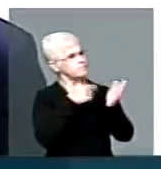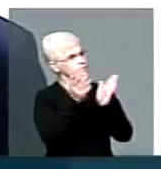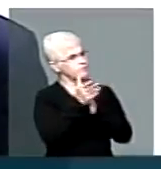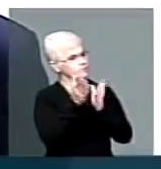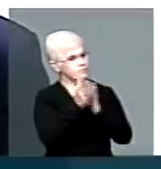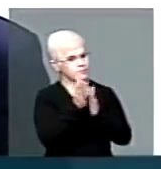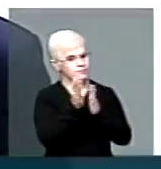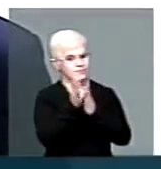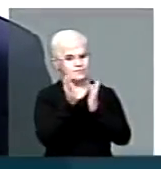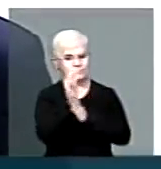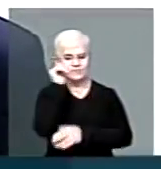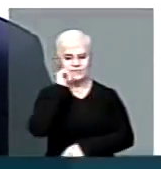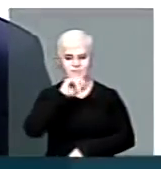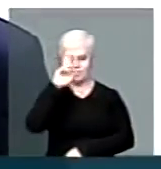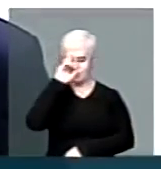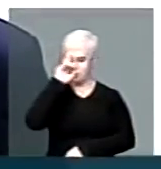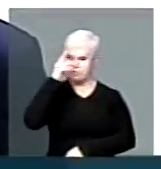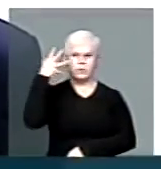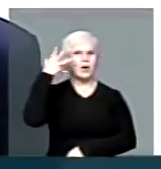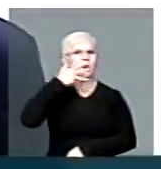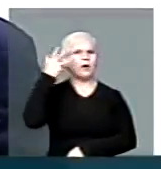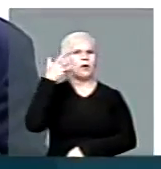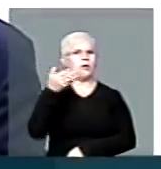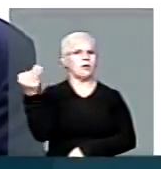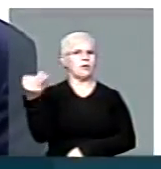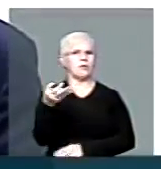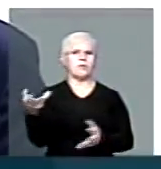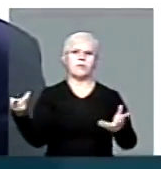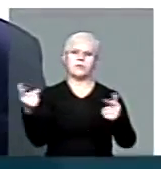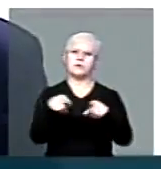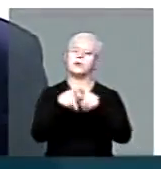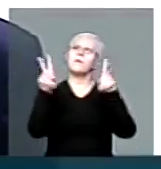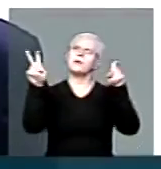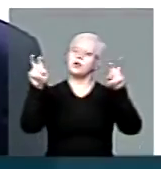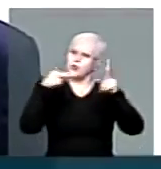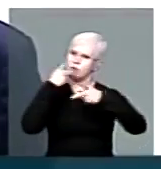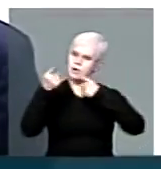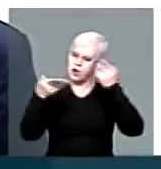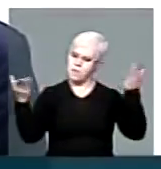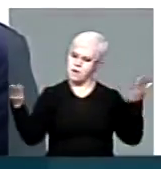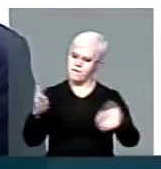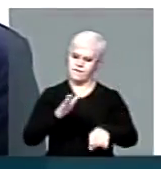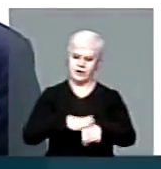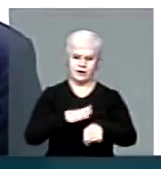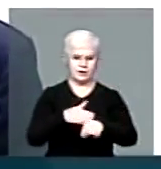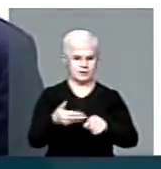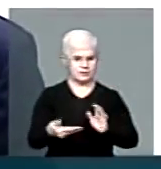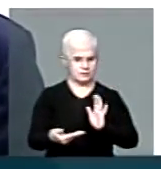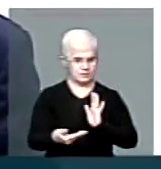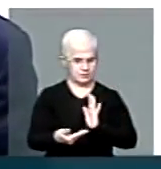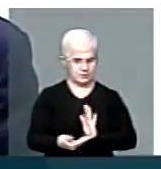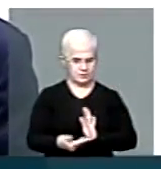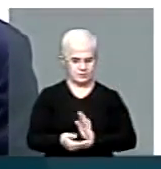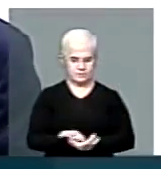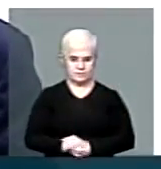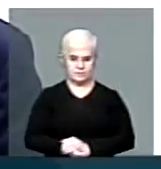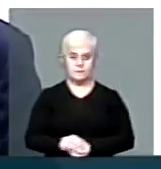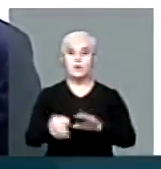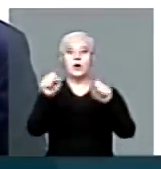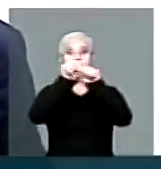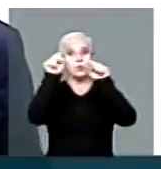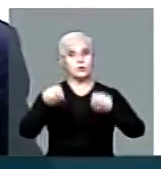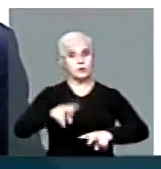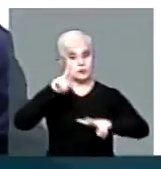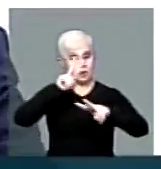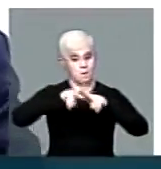senhora pelo grande discurso e o tema que está trazendo nesse momento a essa casa. O sistema